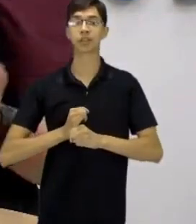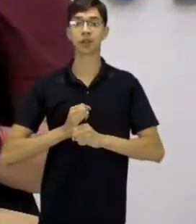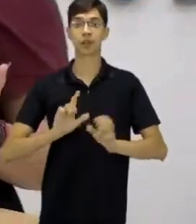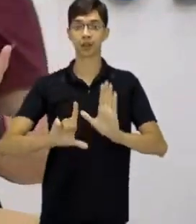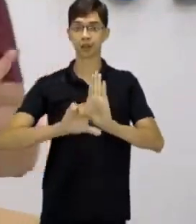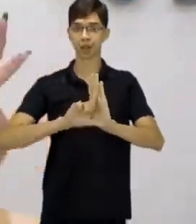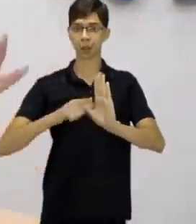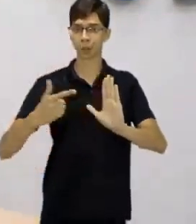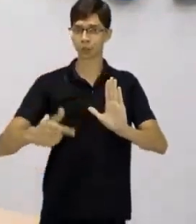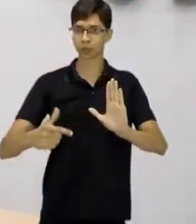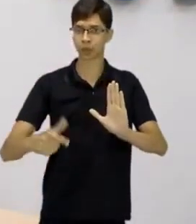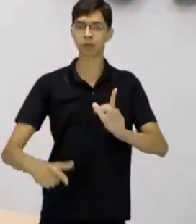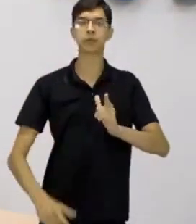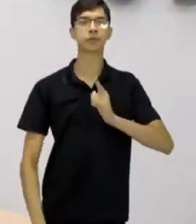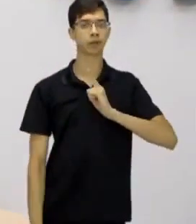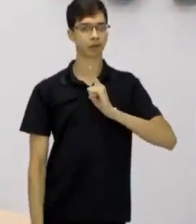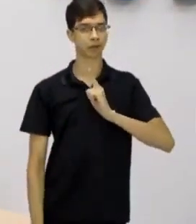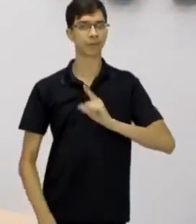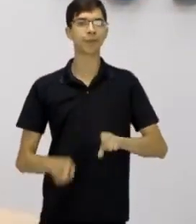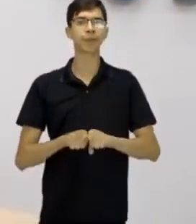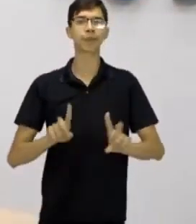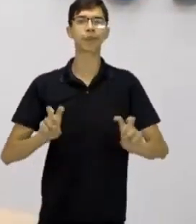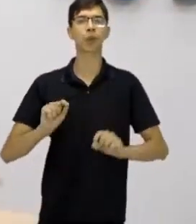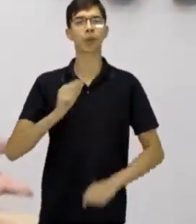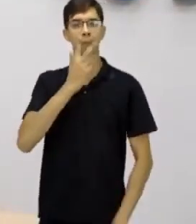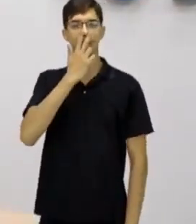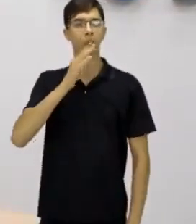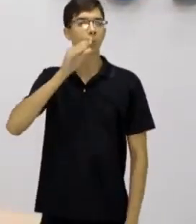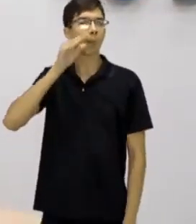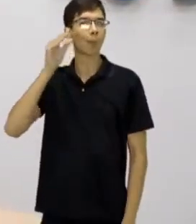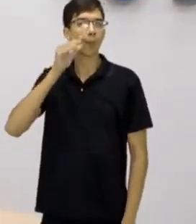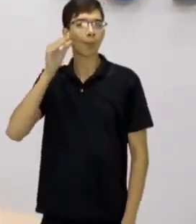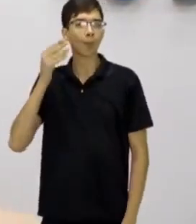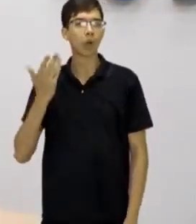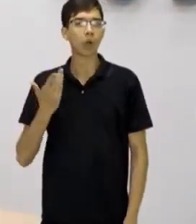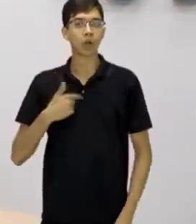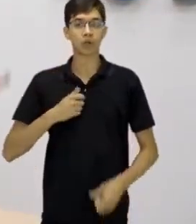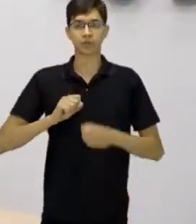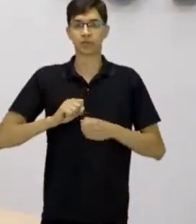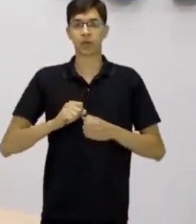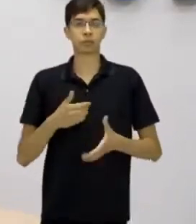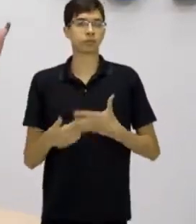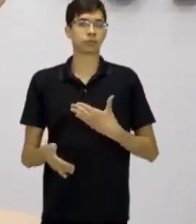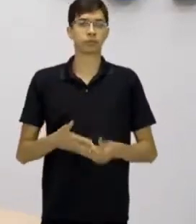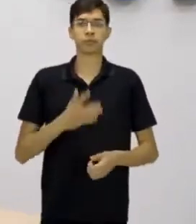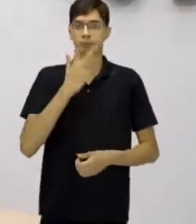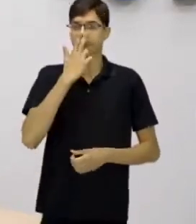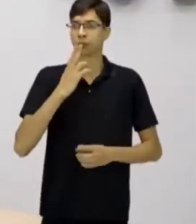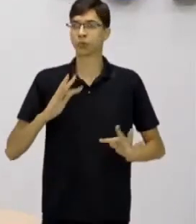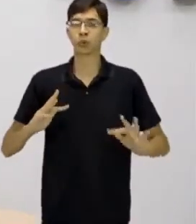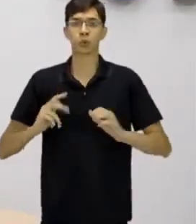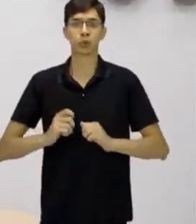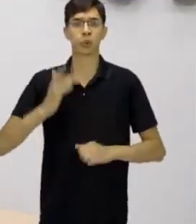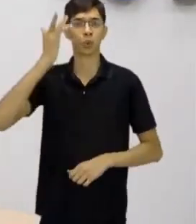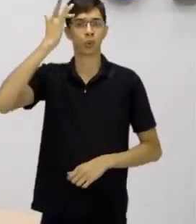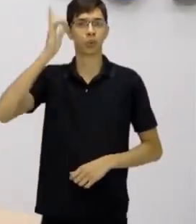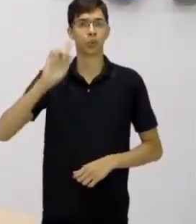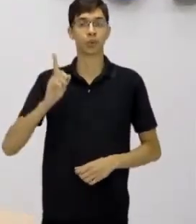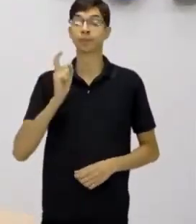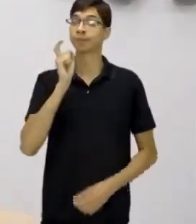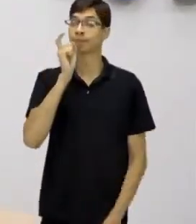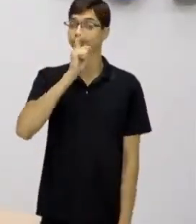lei, né? Sim. E que essa ideia ali do anonimato, que a gente faz as coisas e tá tudo bem, que ninguém sabe o que tá acontecendo, é uma mentira,